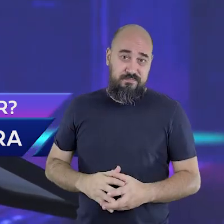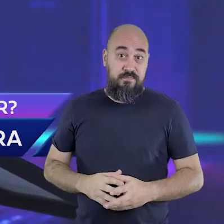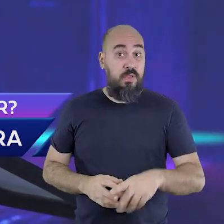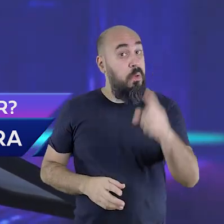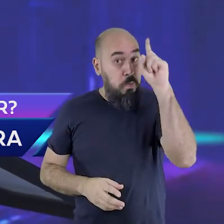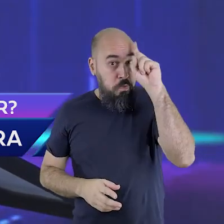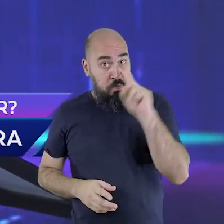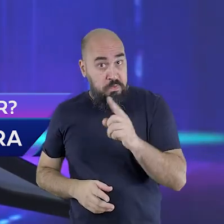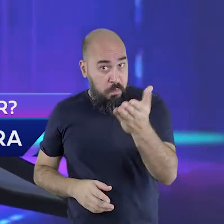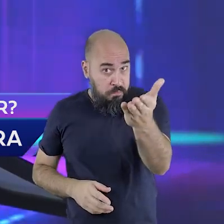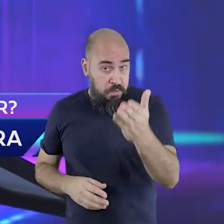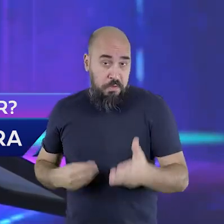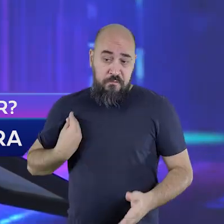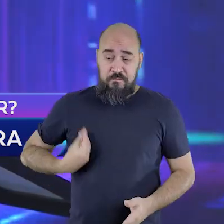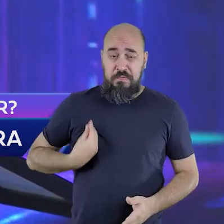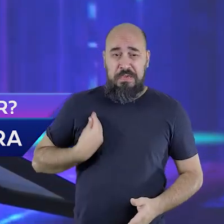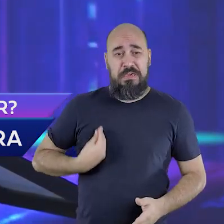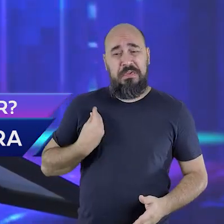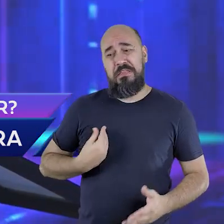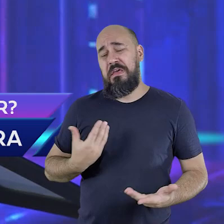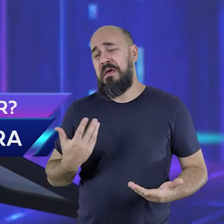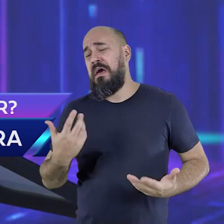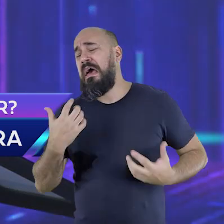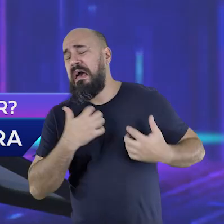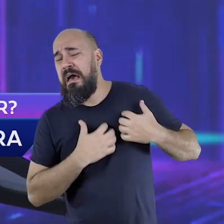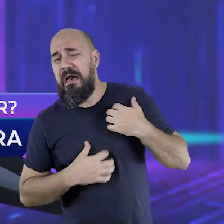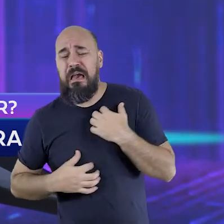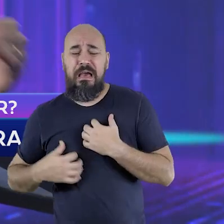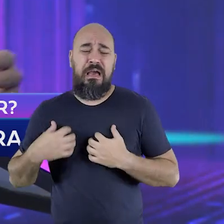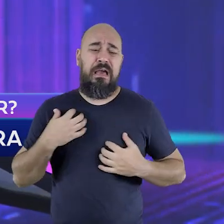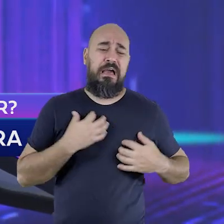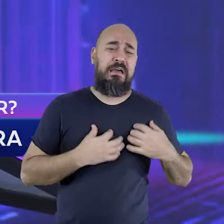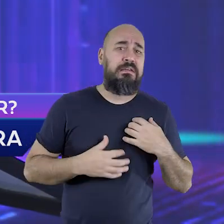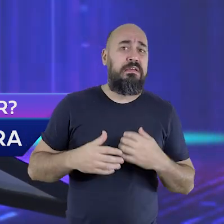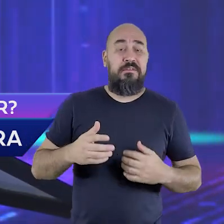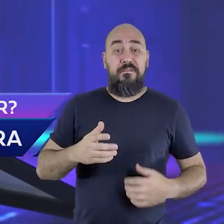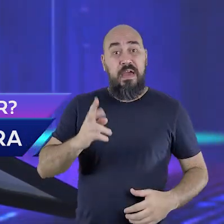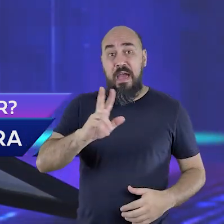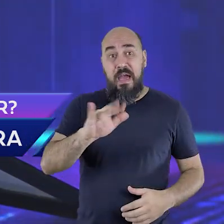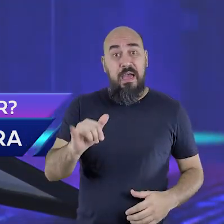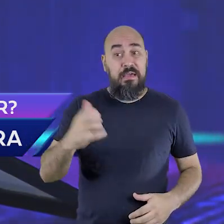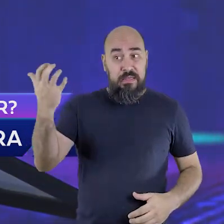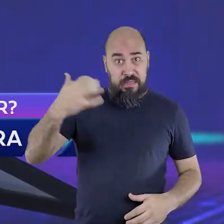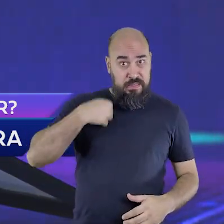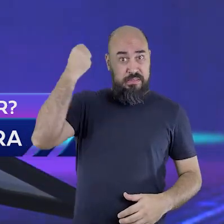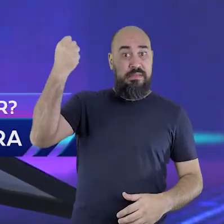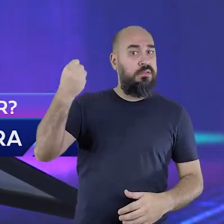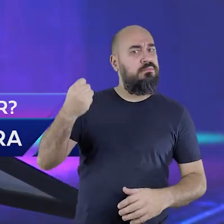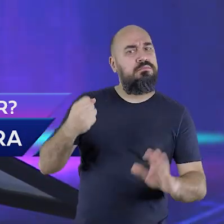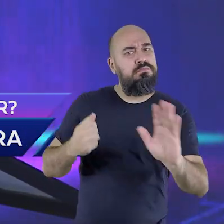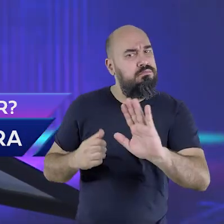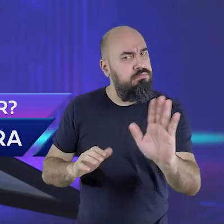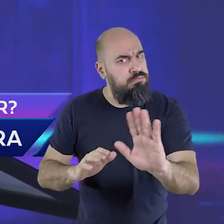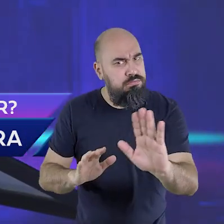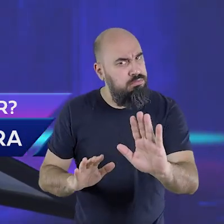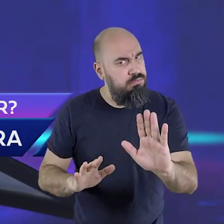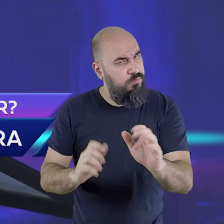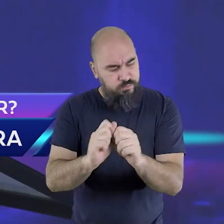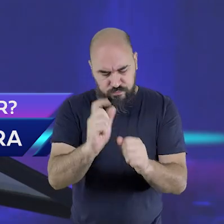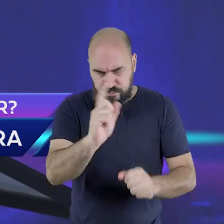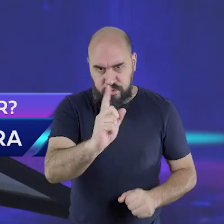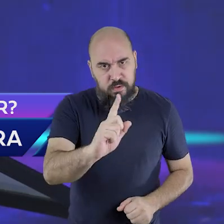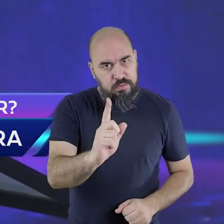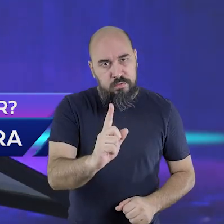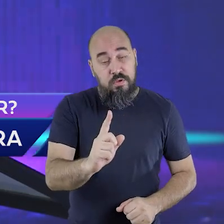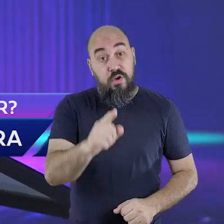sabe mais o que fazer com a sua vida. Talvez você esteja no limiar de fazer uma loucura. Deixa eu te dizer uma coisa. Você não chegou